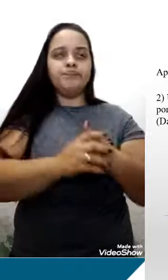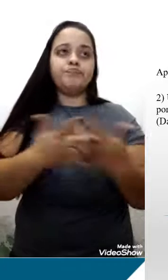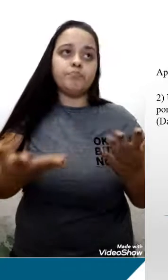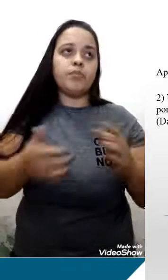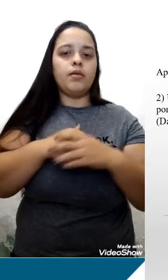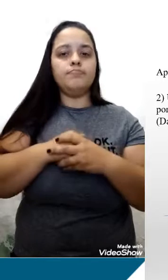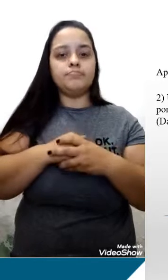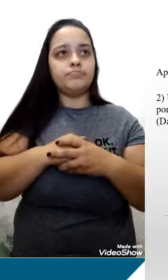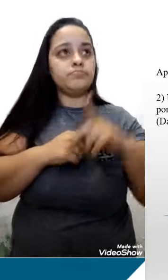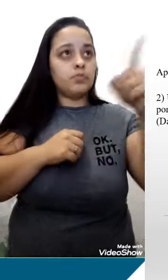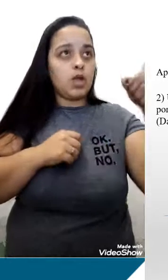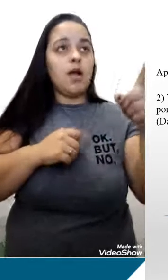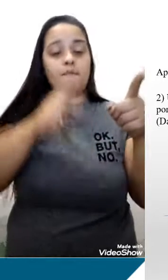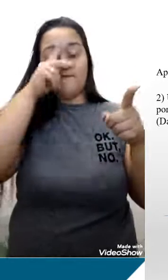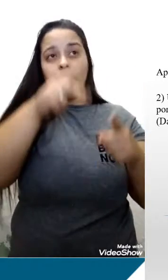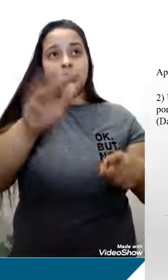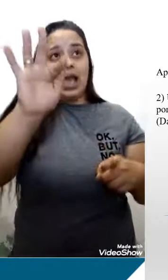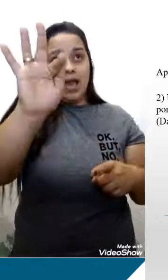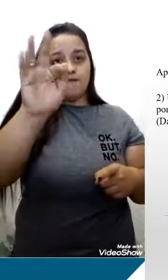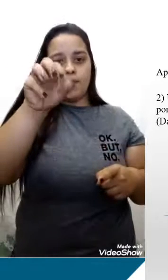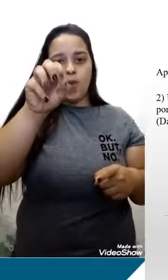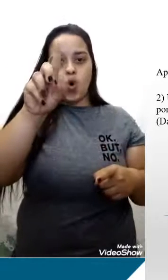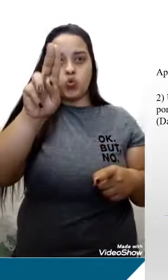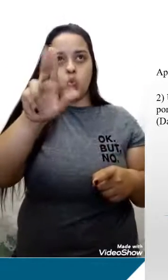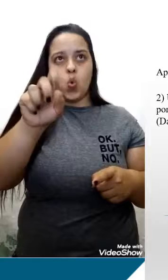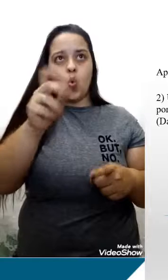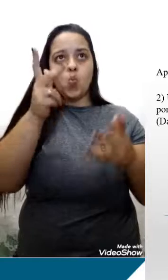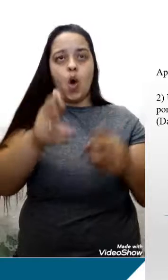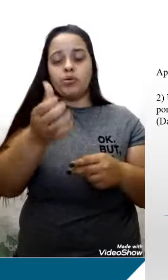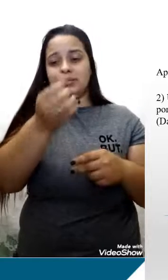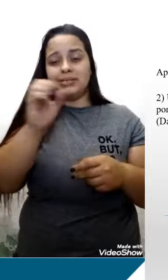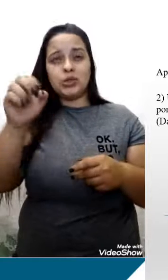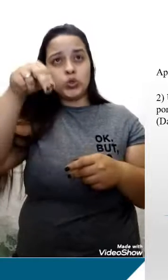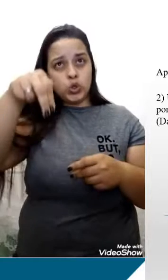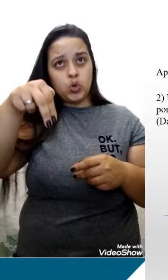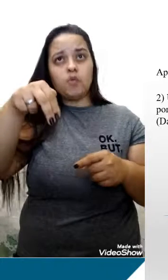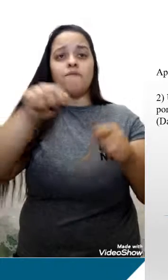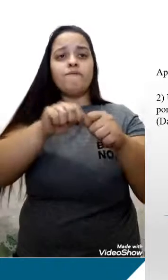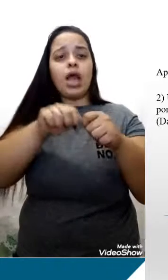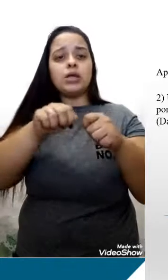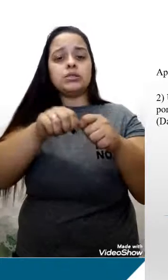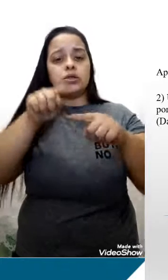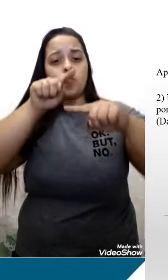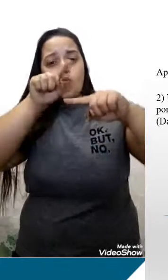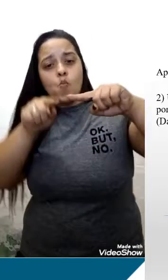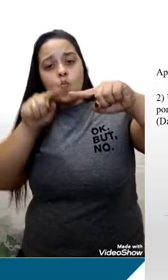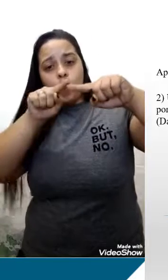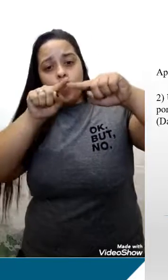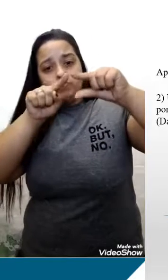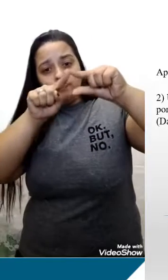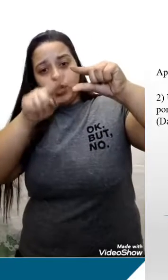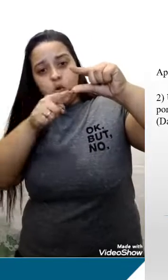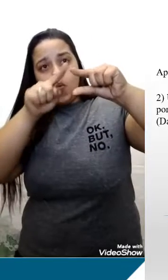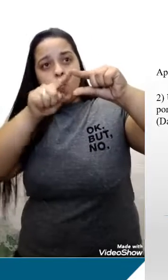fazê-la então. Uma força F de módulo igual a 600 newtons faz um ângulo de 45 graus com a